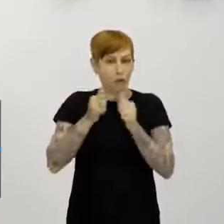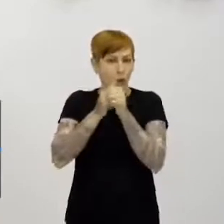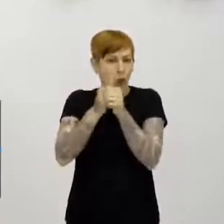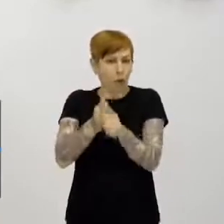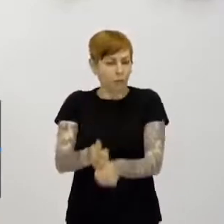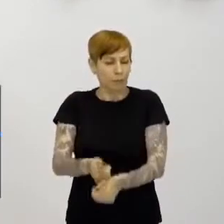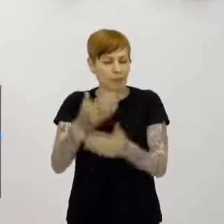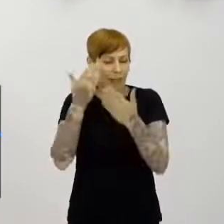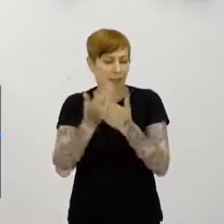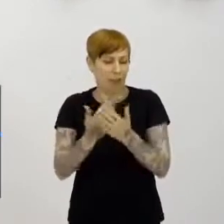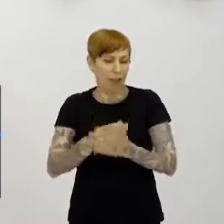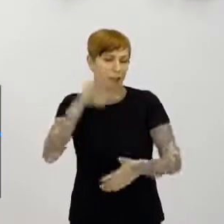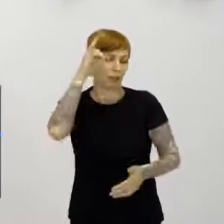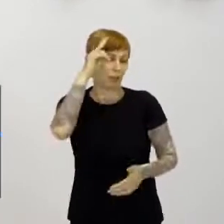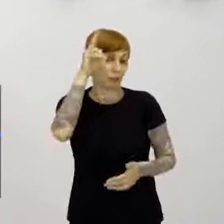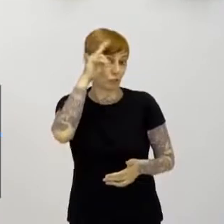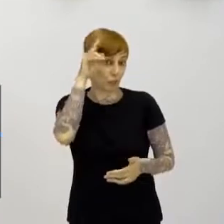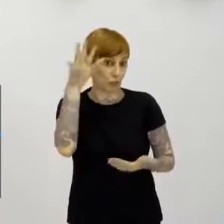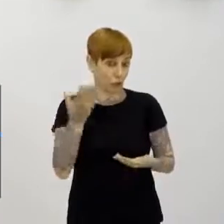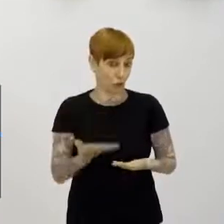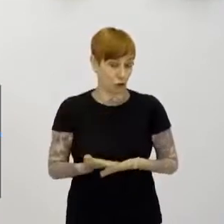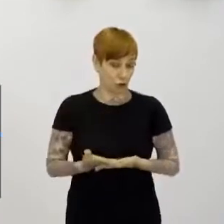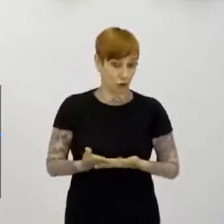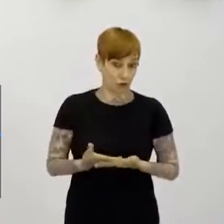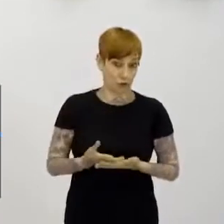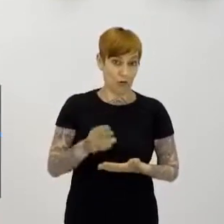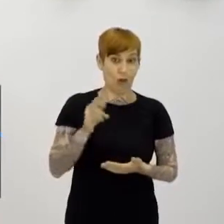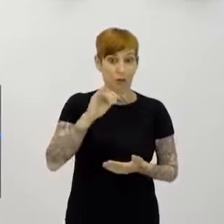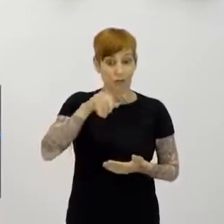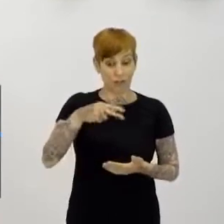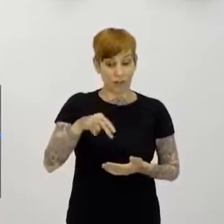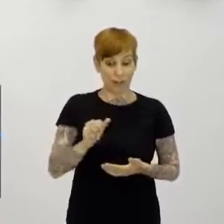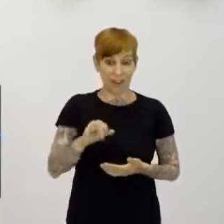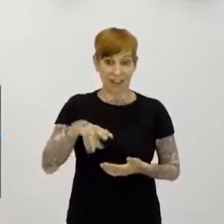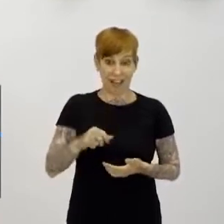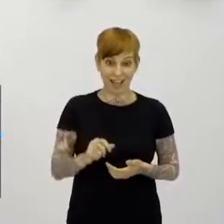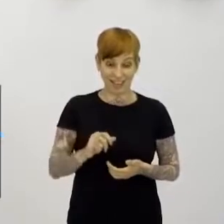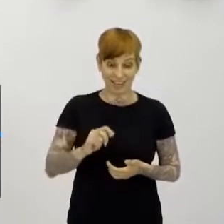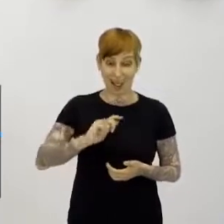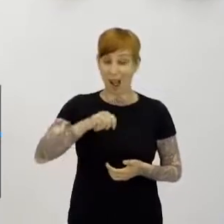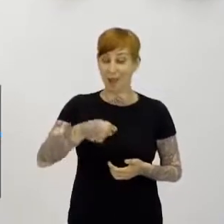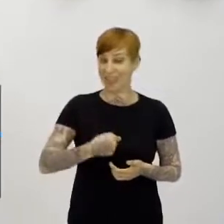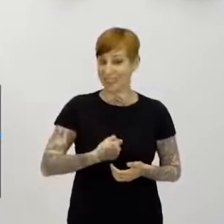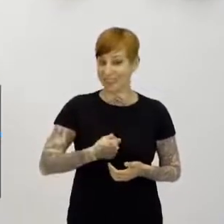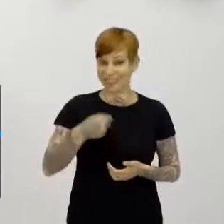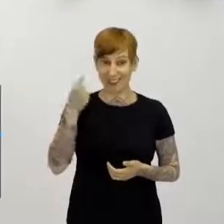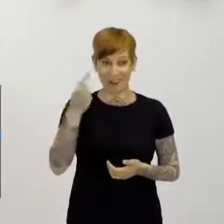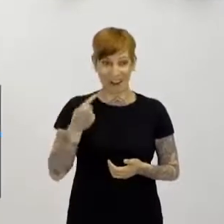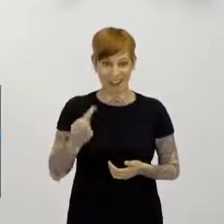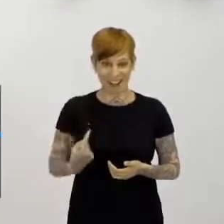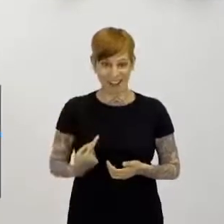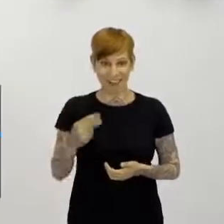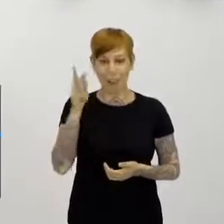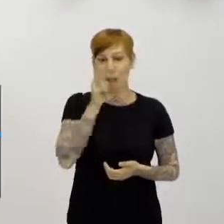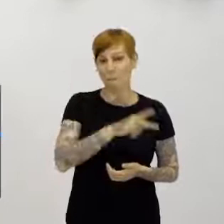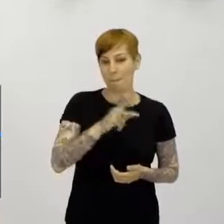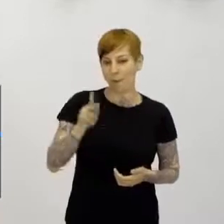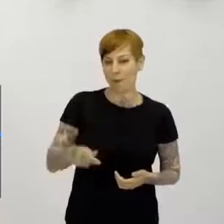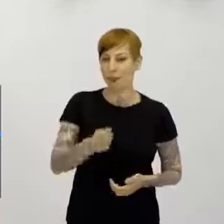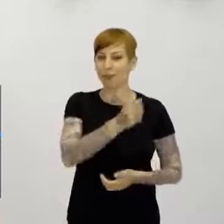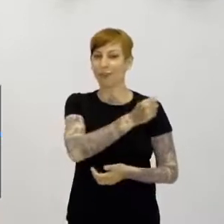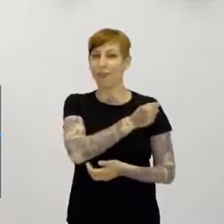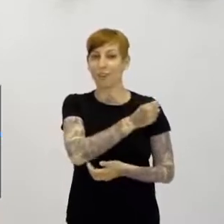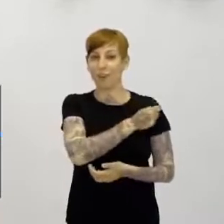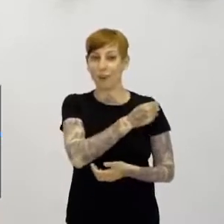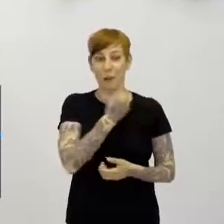vocês nesta aula de História. Olha só, eu sou a Janaína Jardim e esse é o meu sinal. Então, professores,